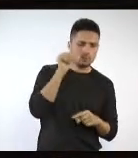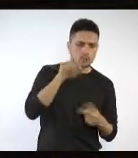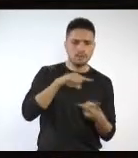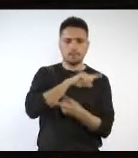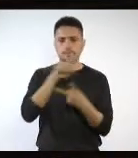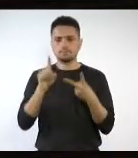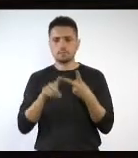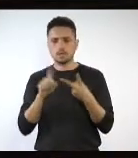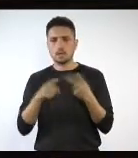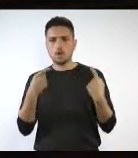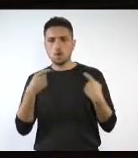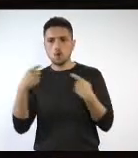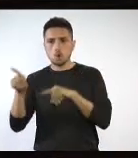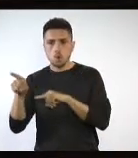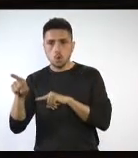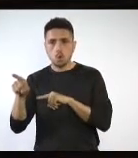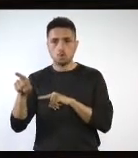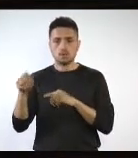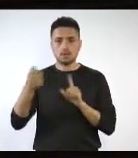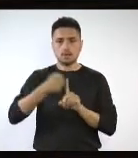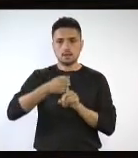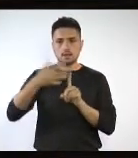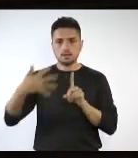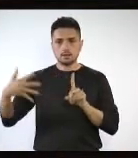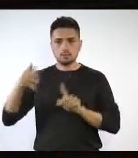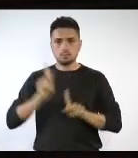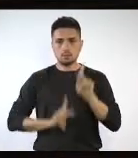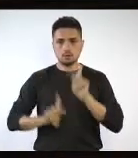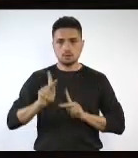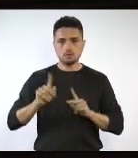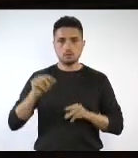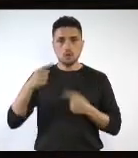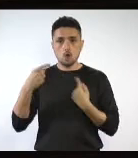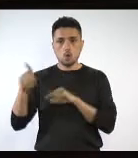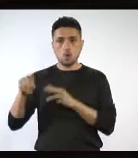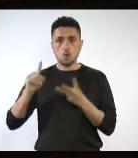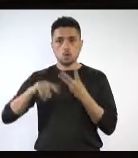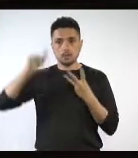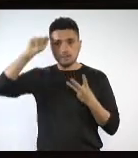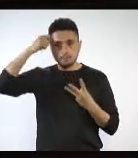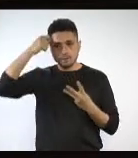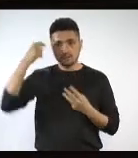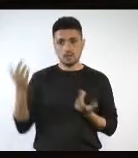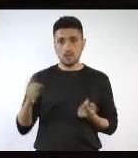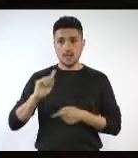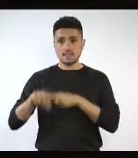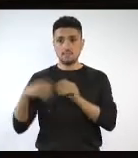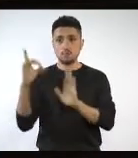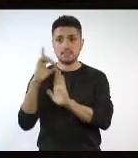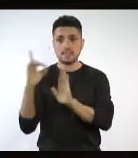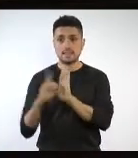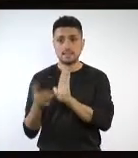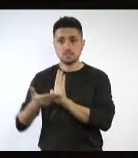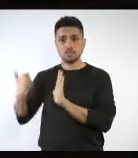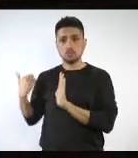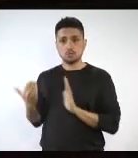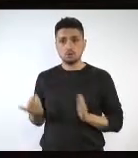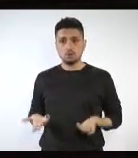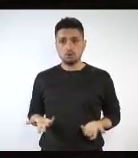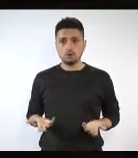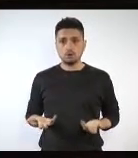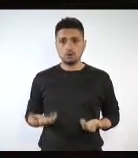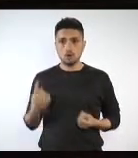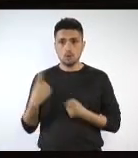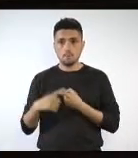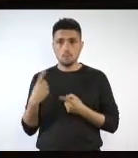LGBT, contra negros e negras. O governador Witzel voltou atrás diante de uma